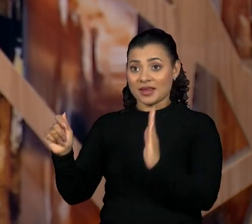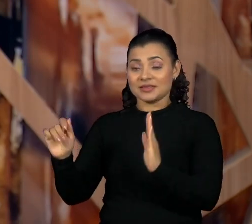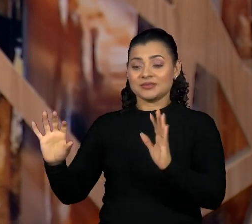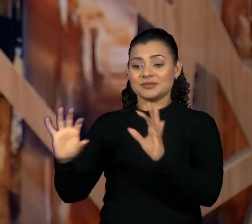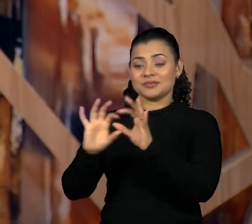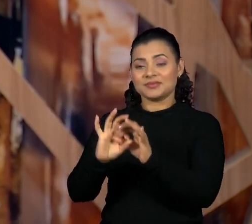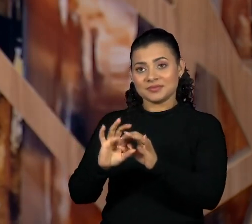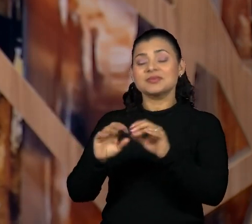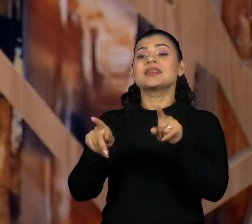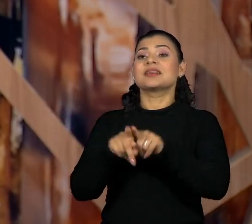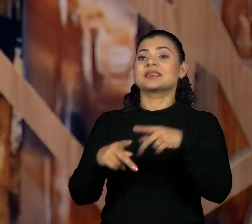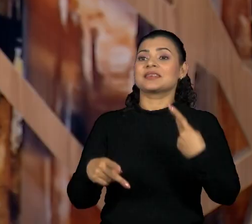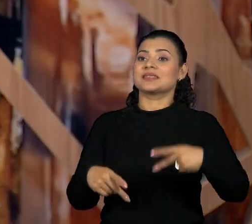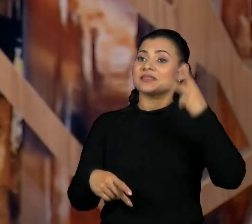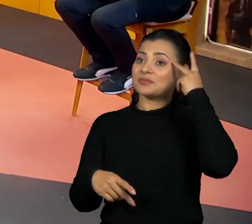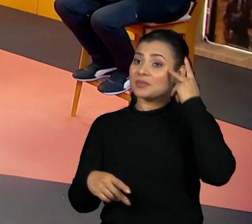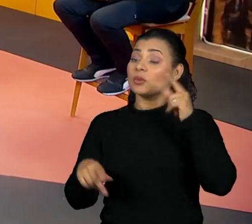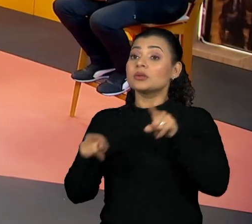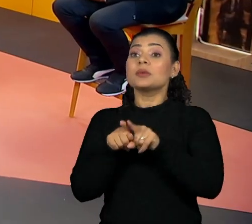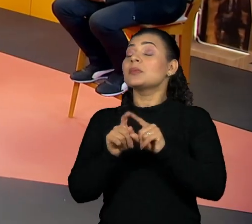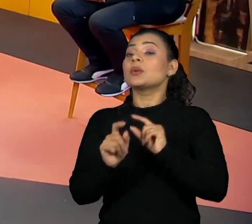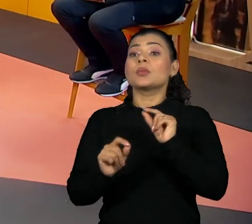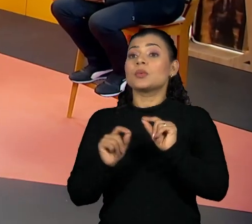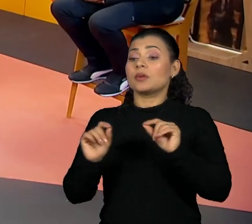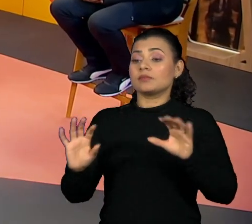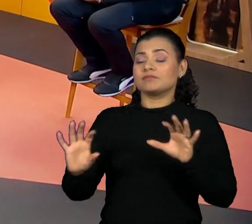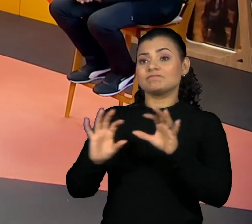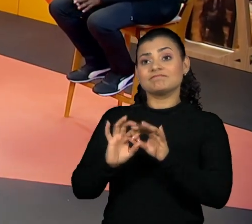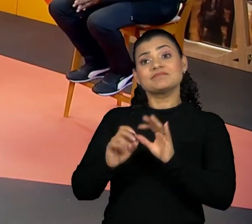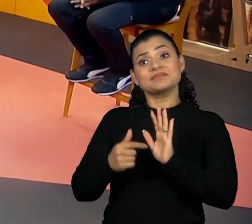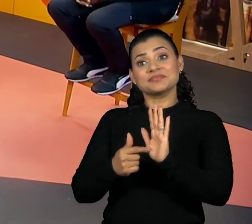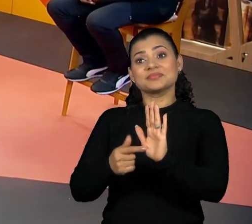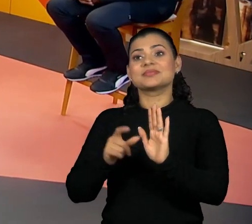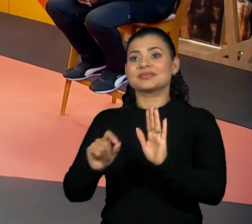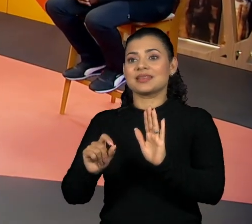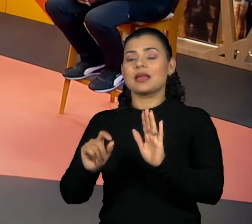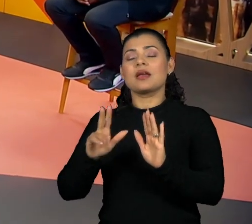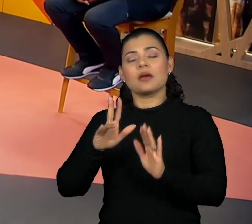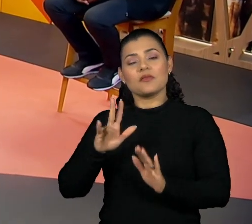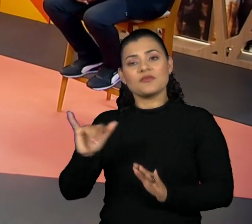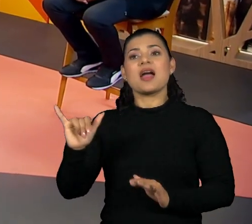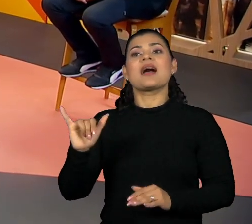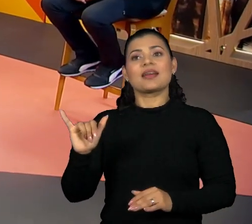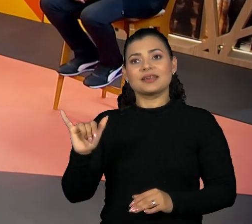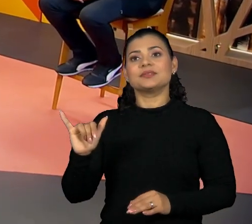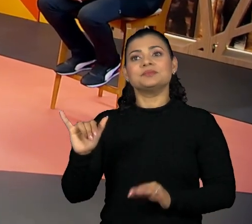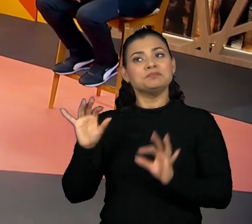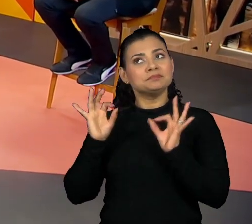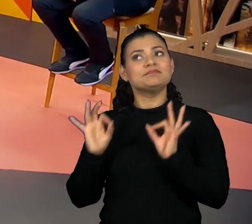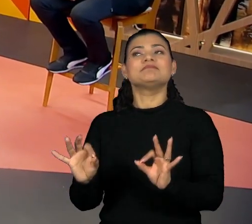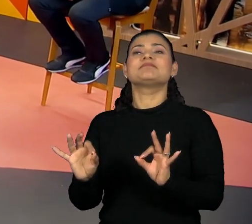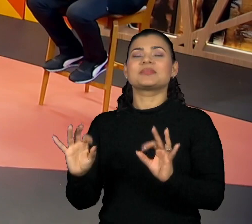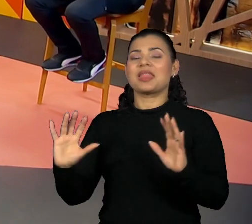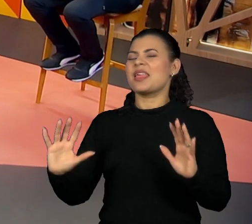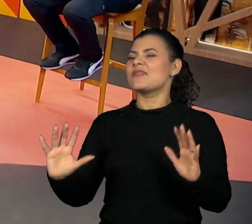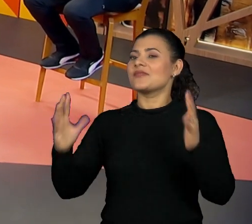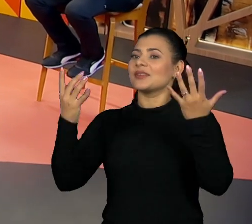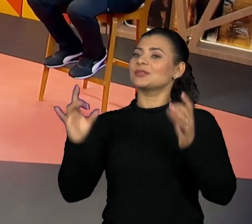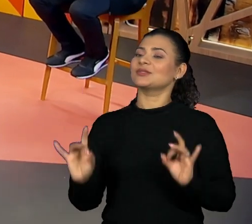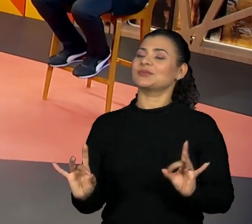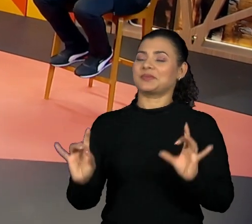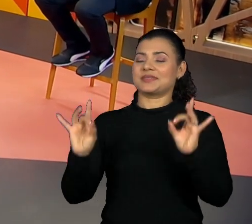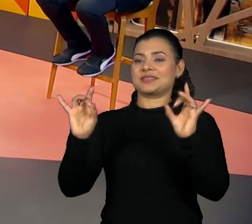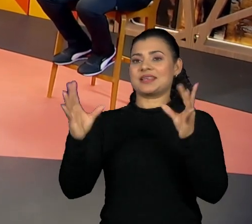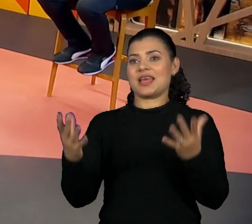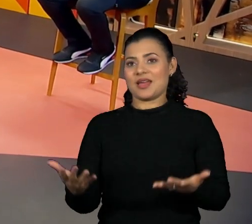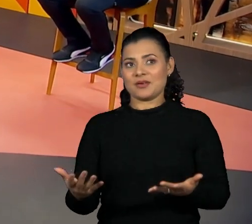Arte Moderna de São Paulo, também, eu imagino, deve ser um evento